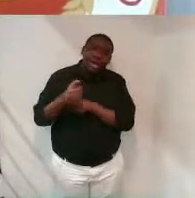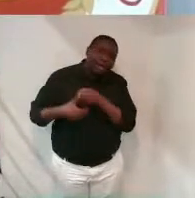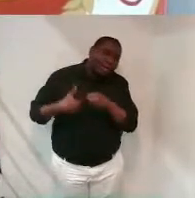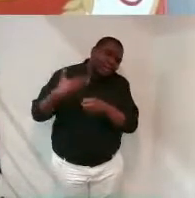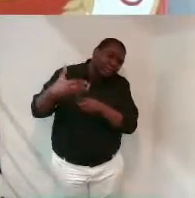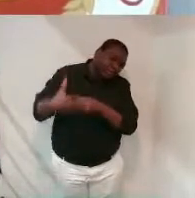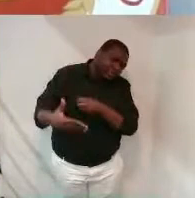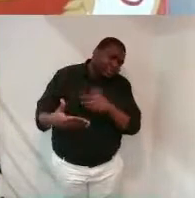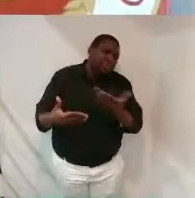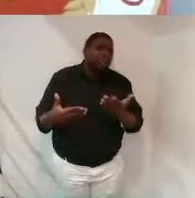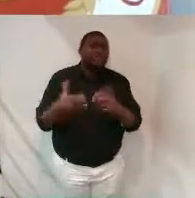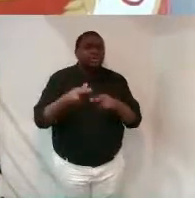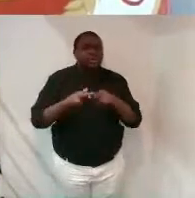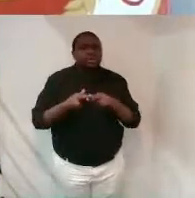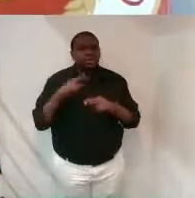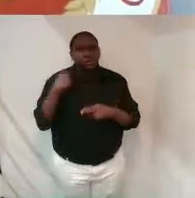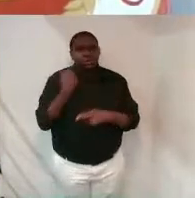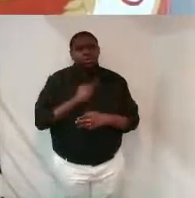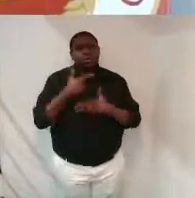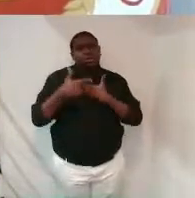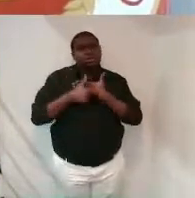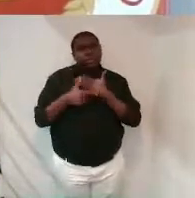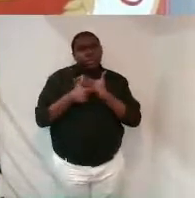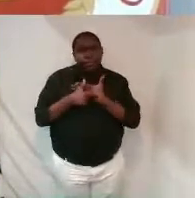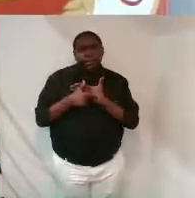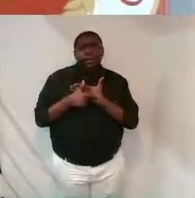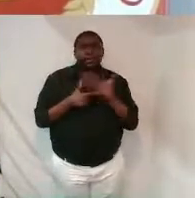prol da nossa função, não é